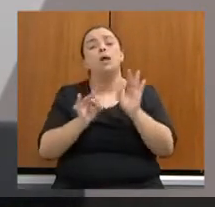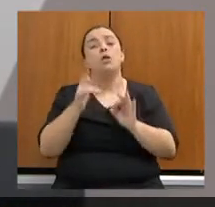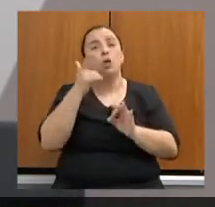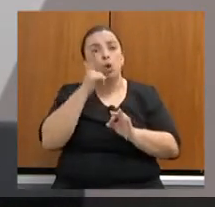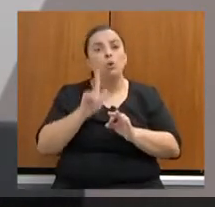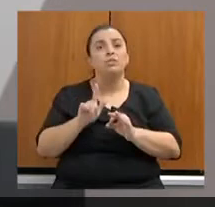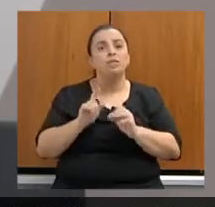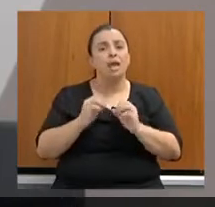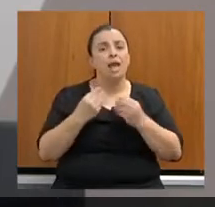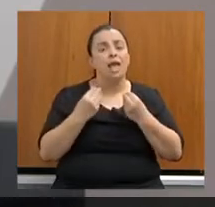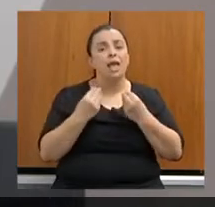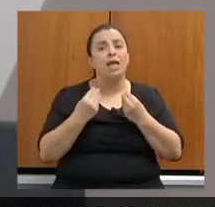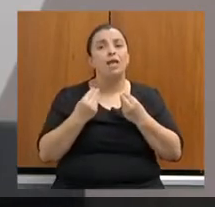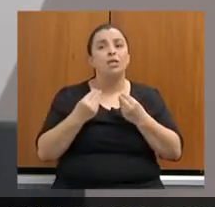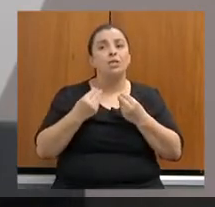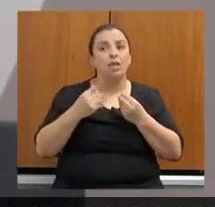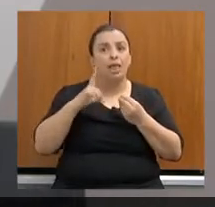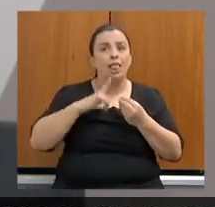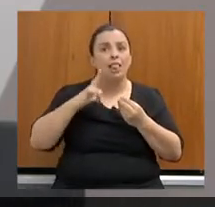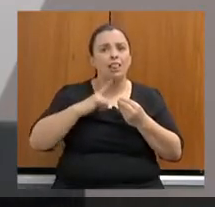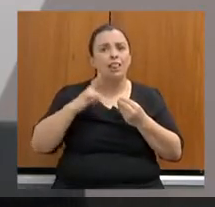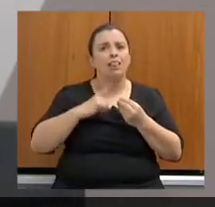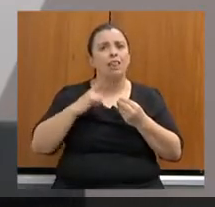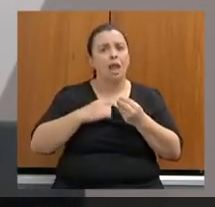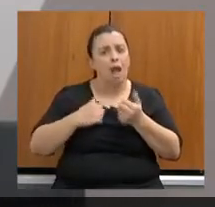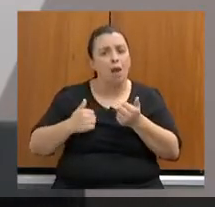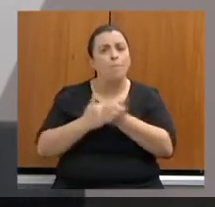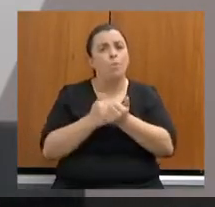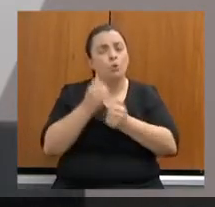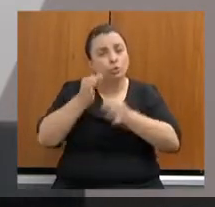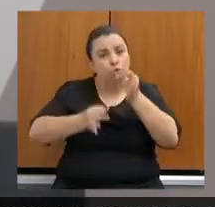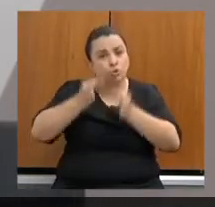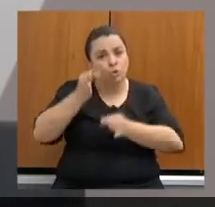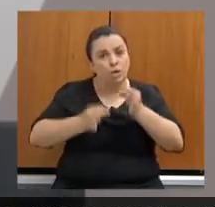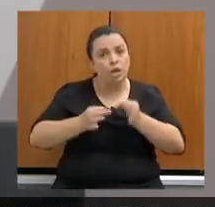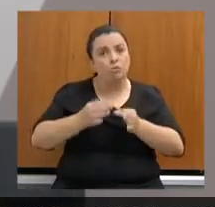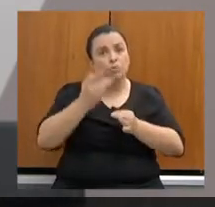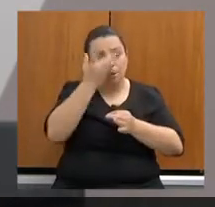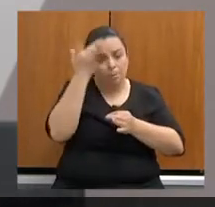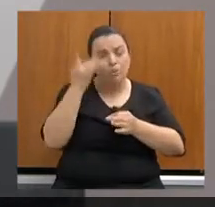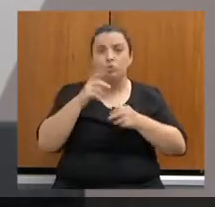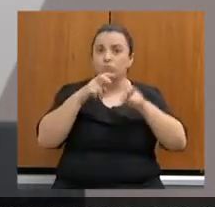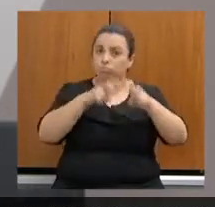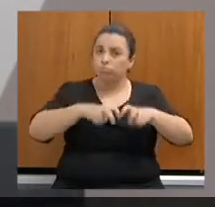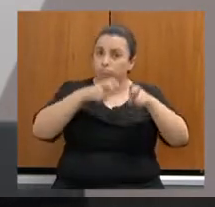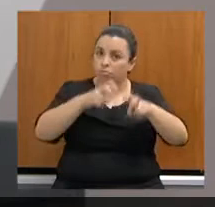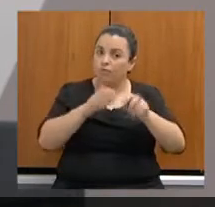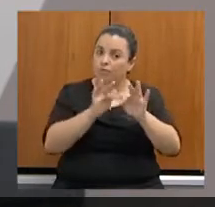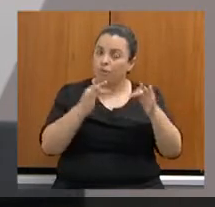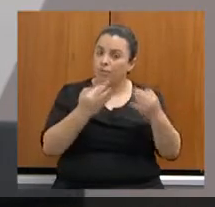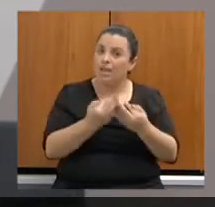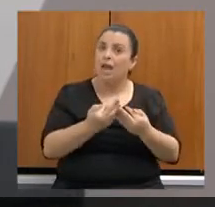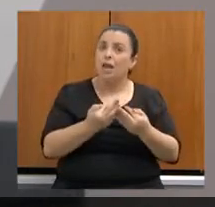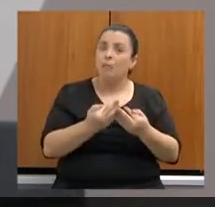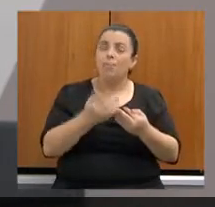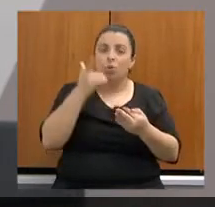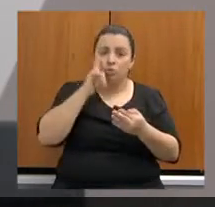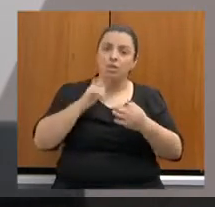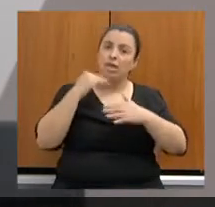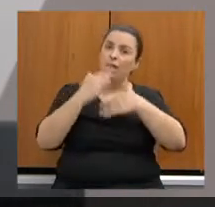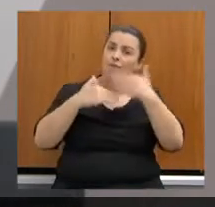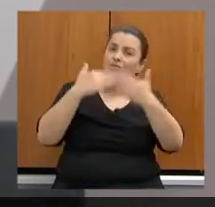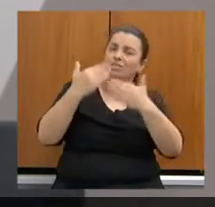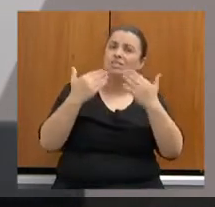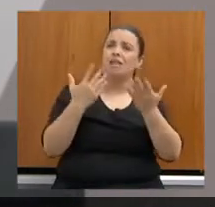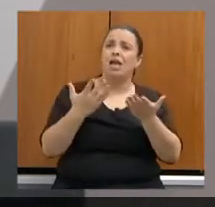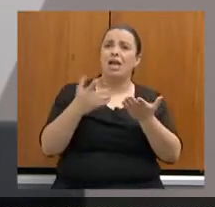dar segurança jurídica aos agricultores familiares de modo que nós conseguimos avançar e diminuir estes